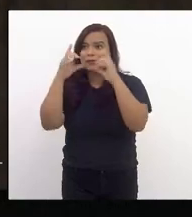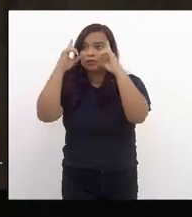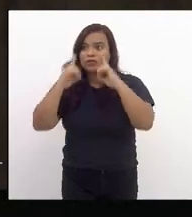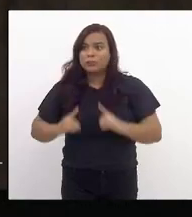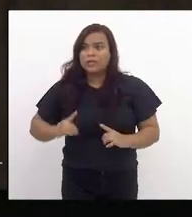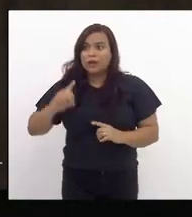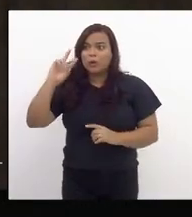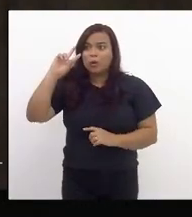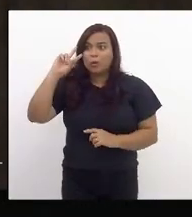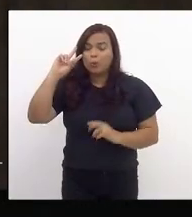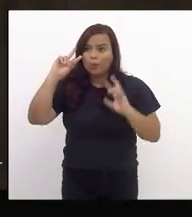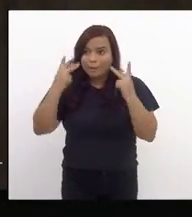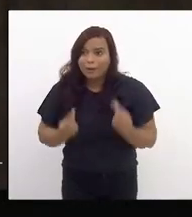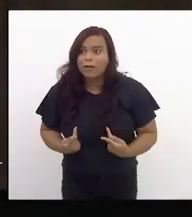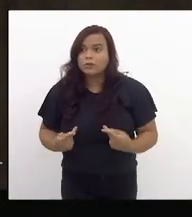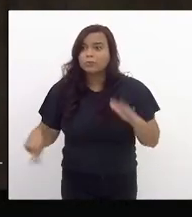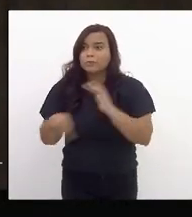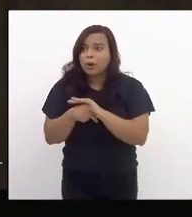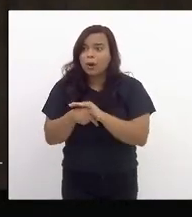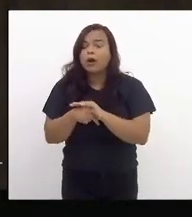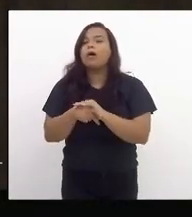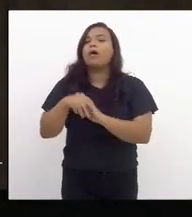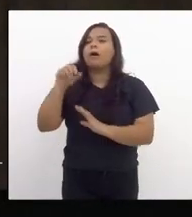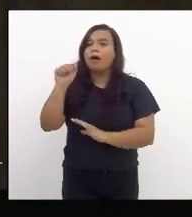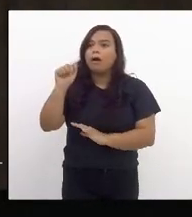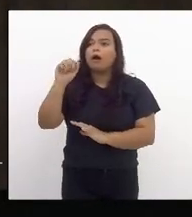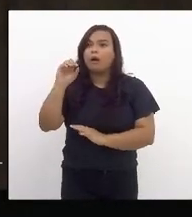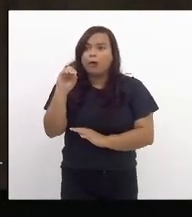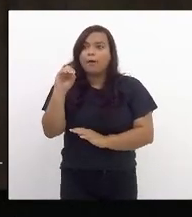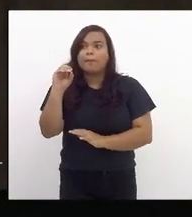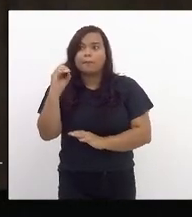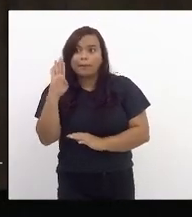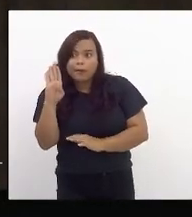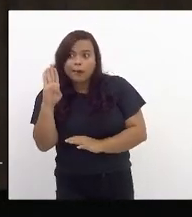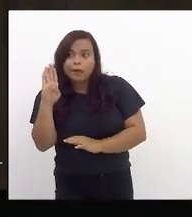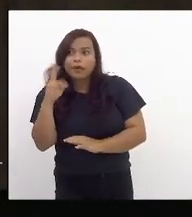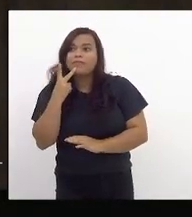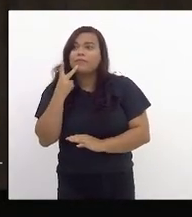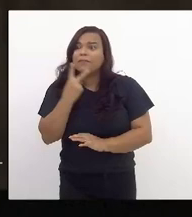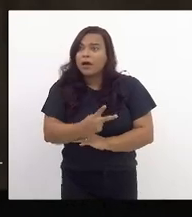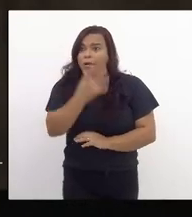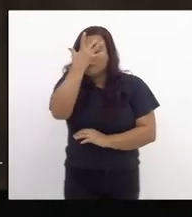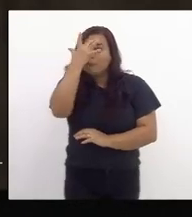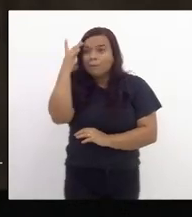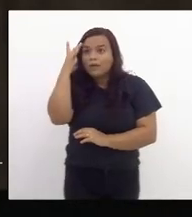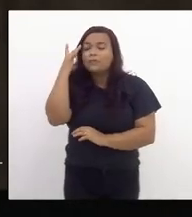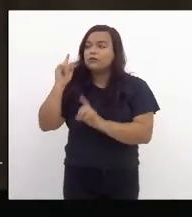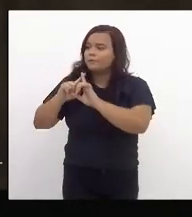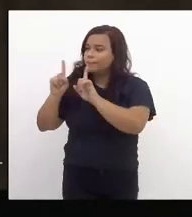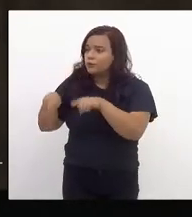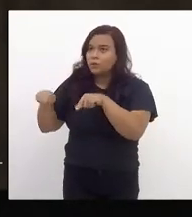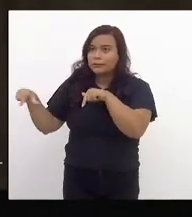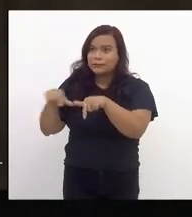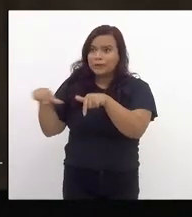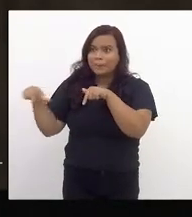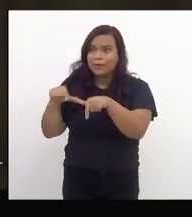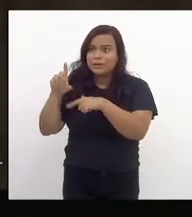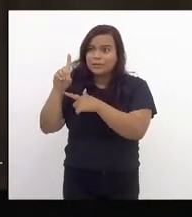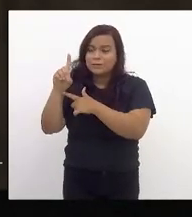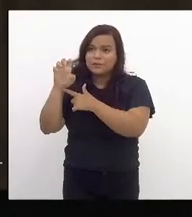OAB diz que o agente do Degase não